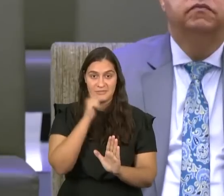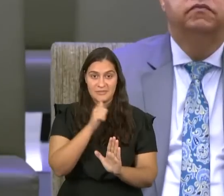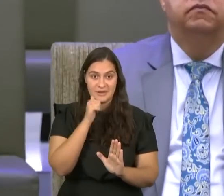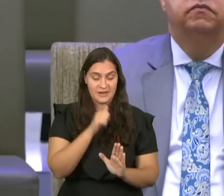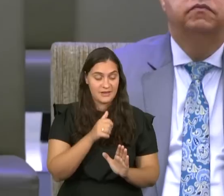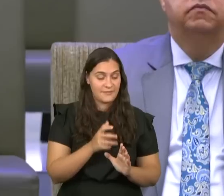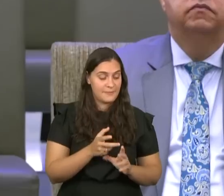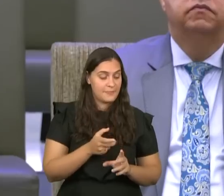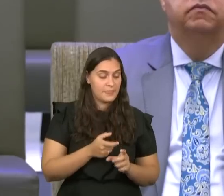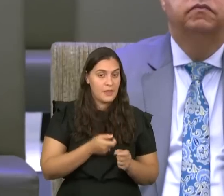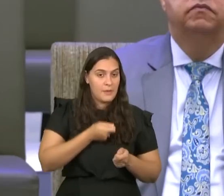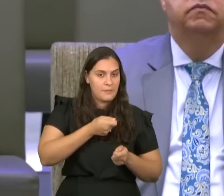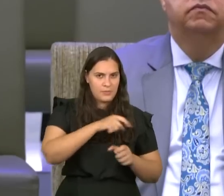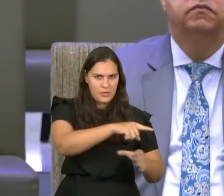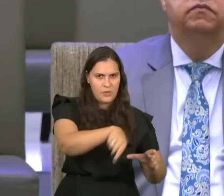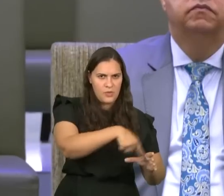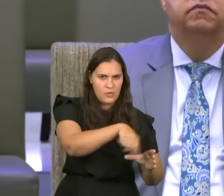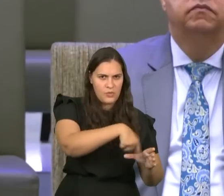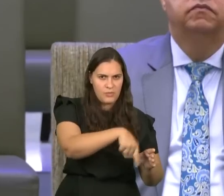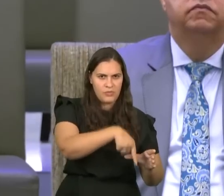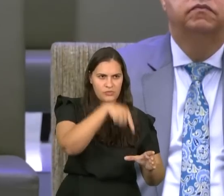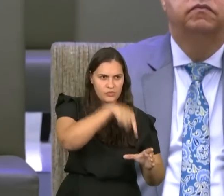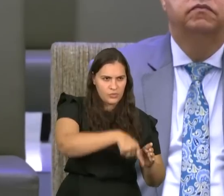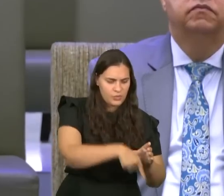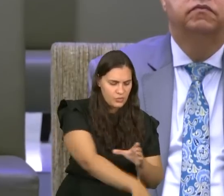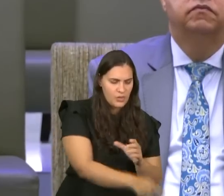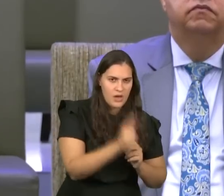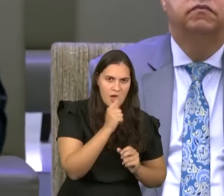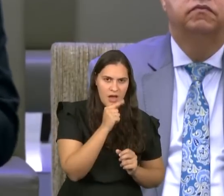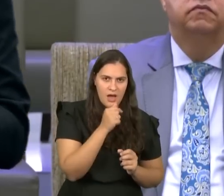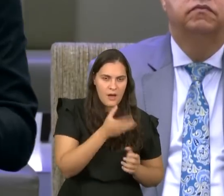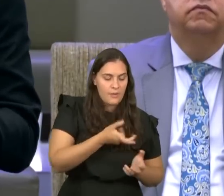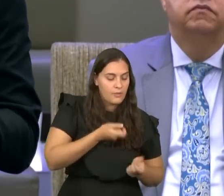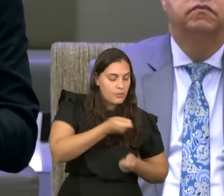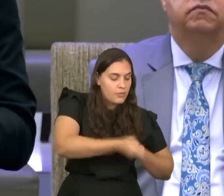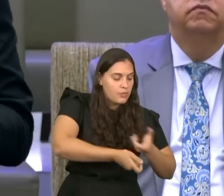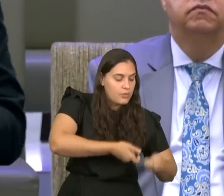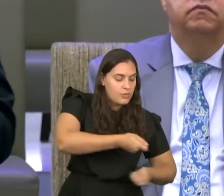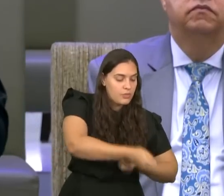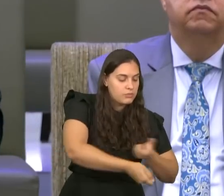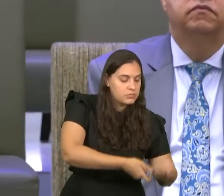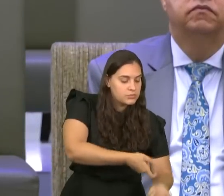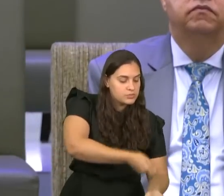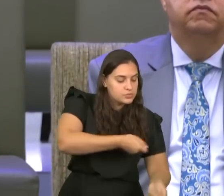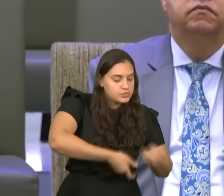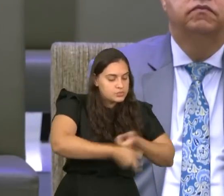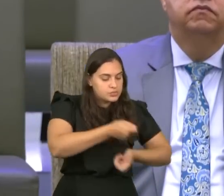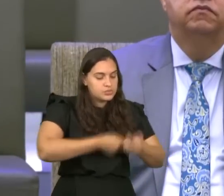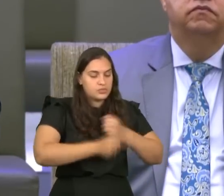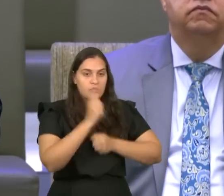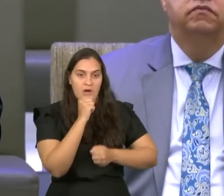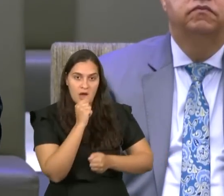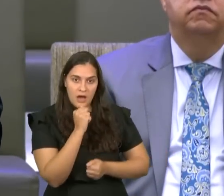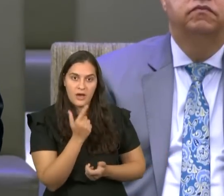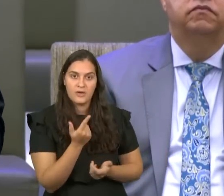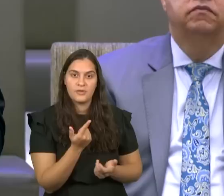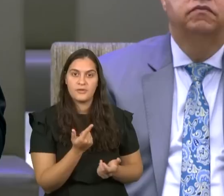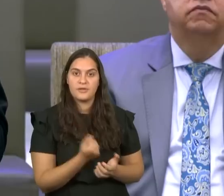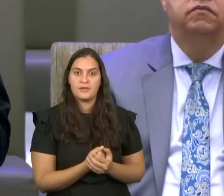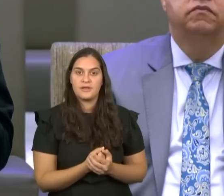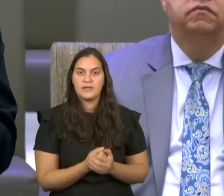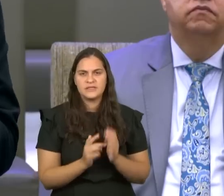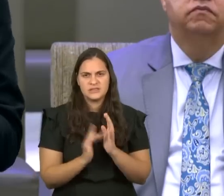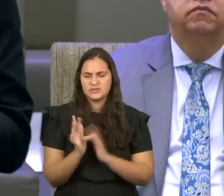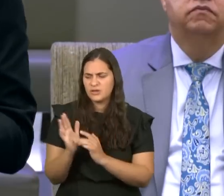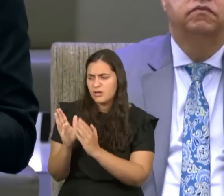Por favor dê-me um pouco de água para beber Então ela disse